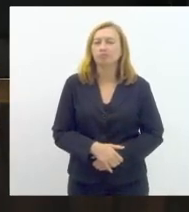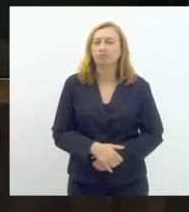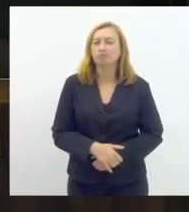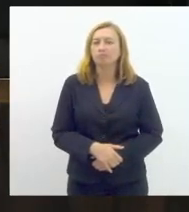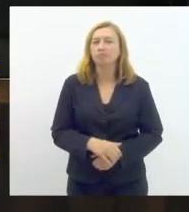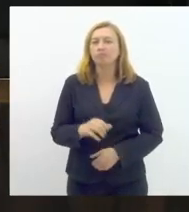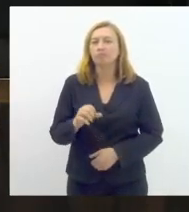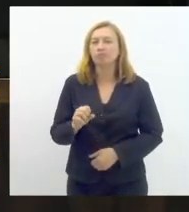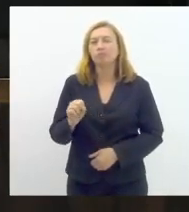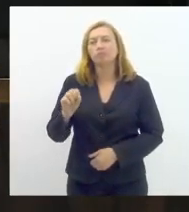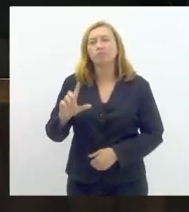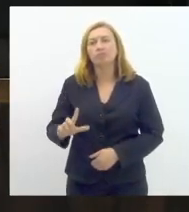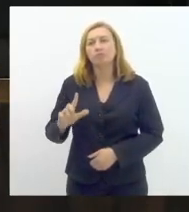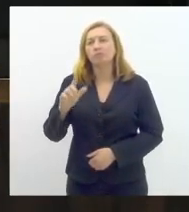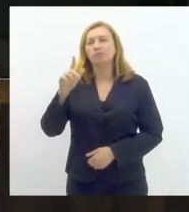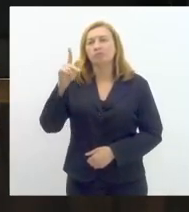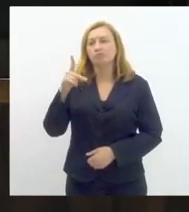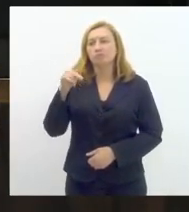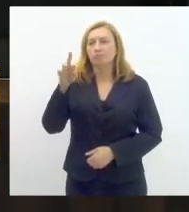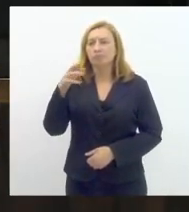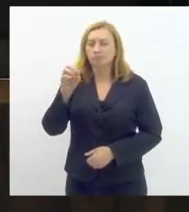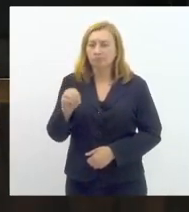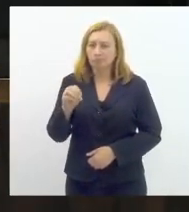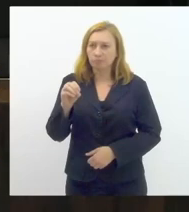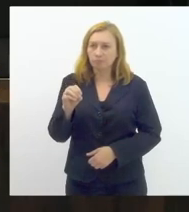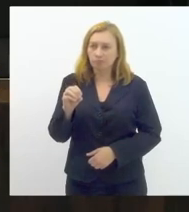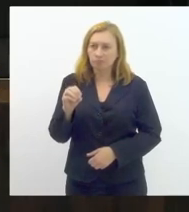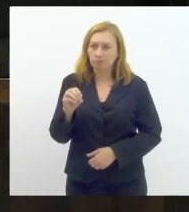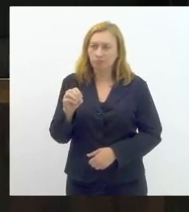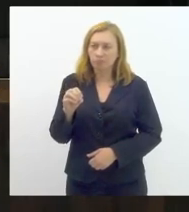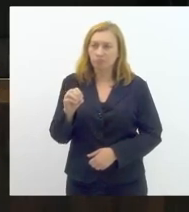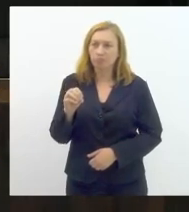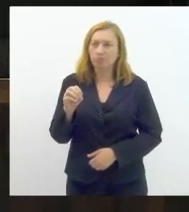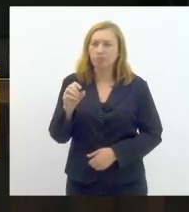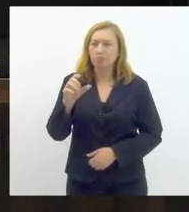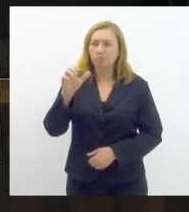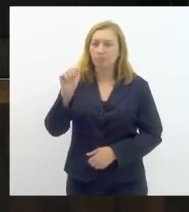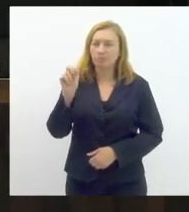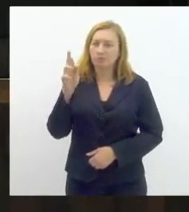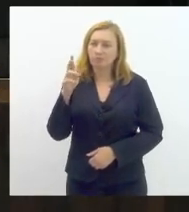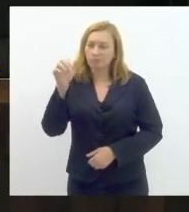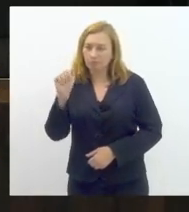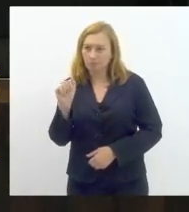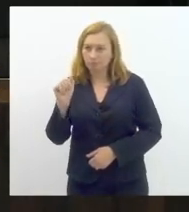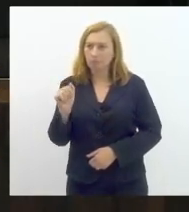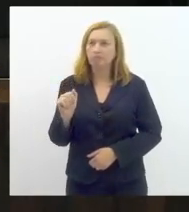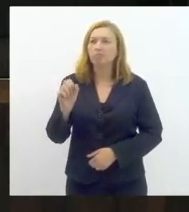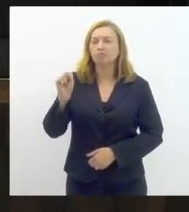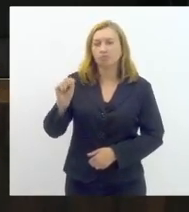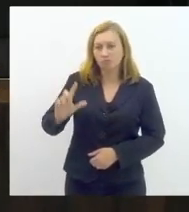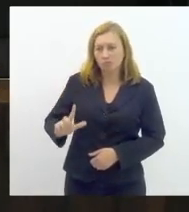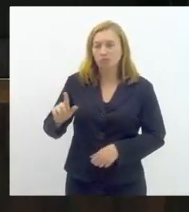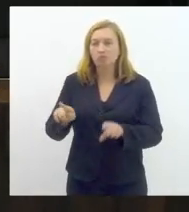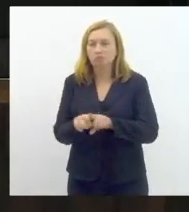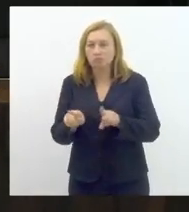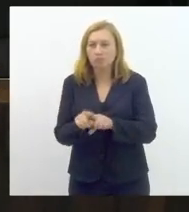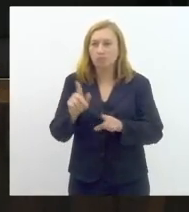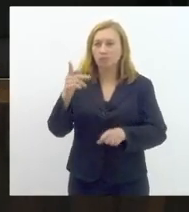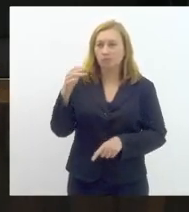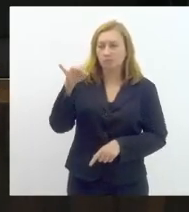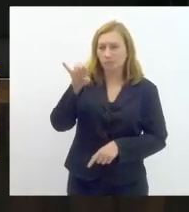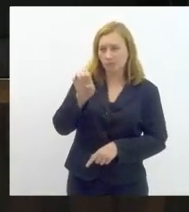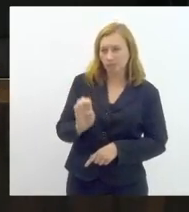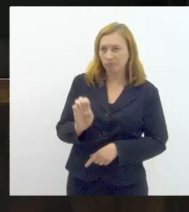Do Sul, Pedro Henrique Moreira, de Angra dos Reis. Do Sul também, Stephanie Vitória